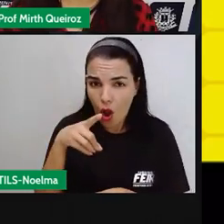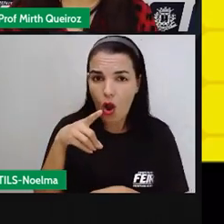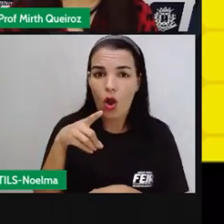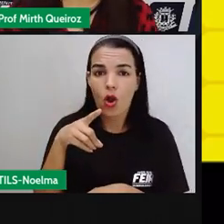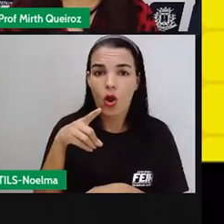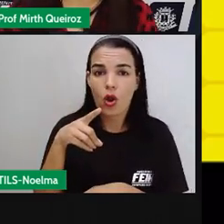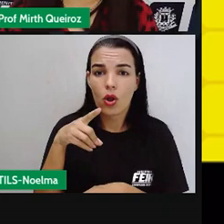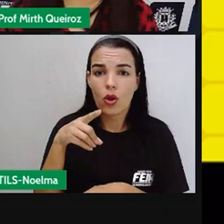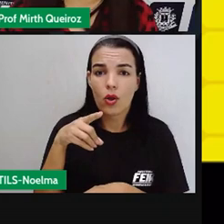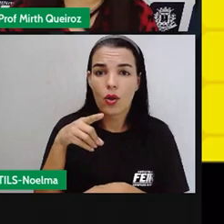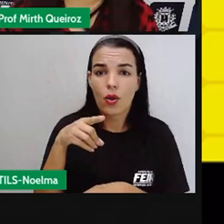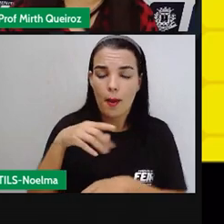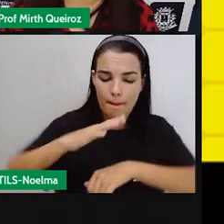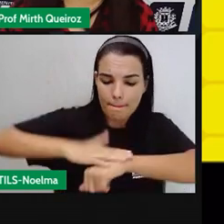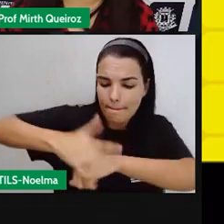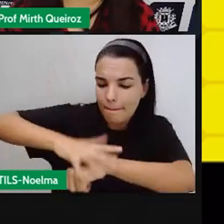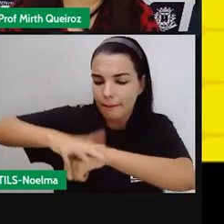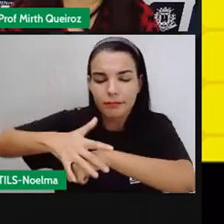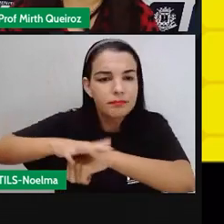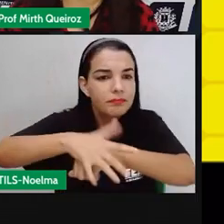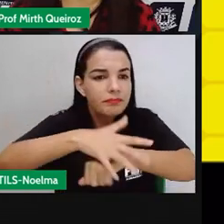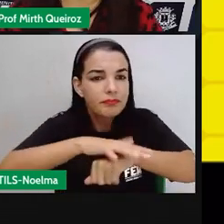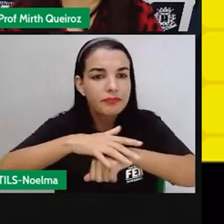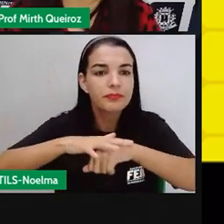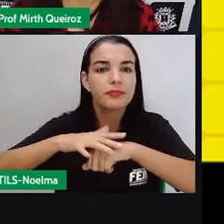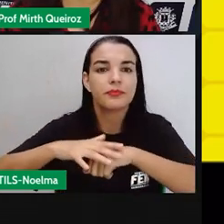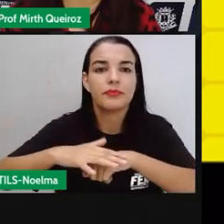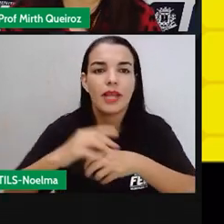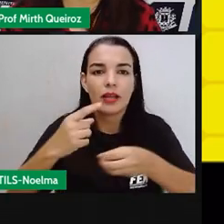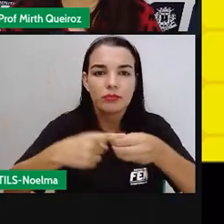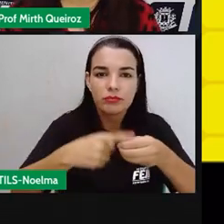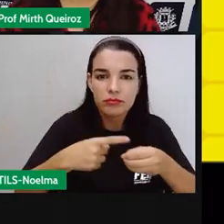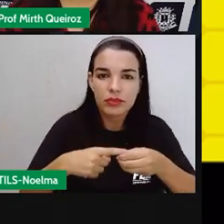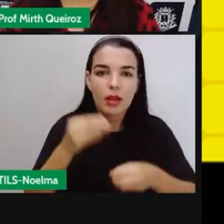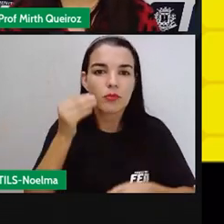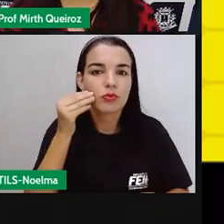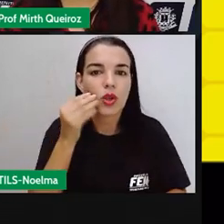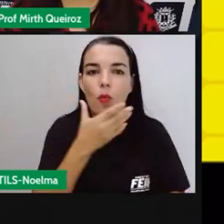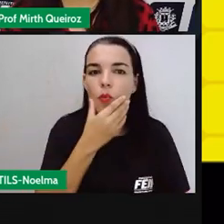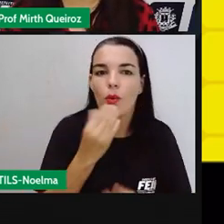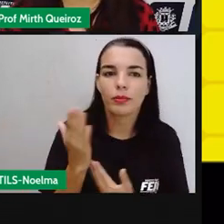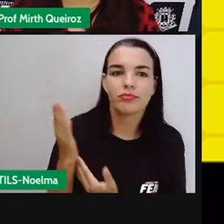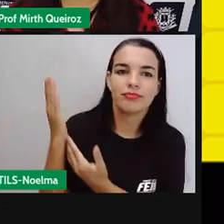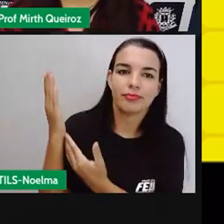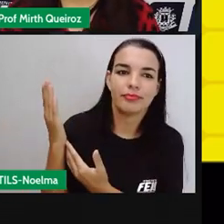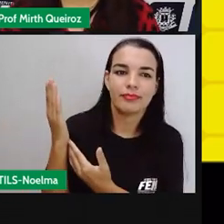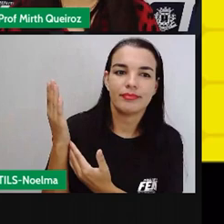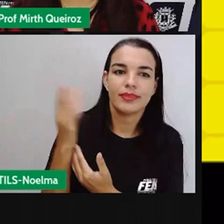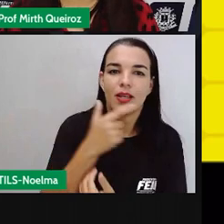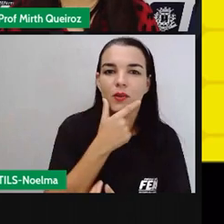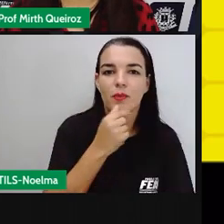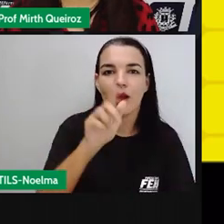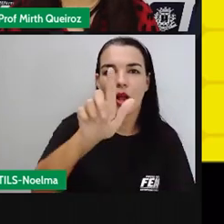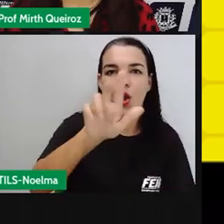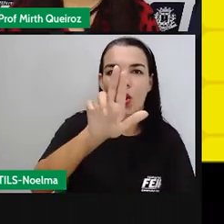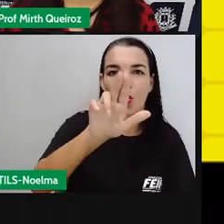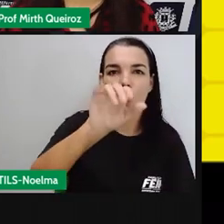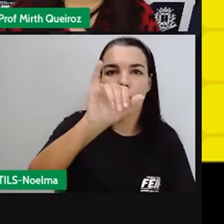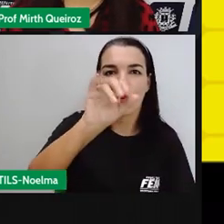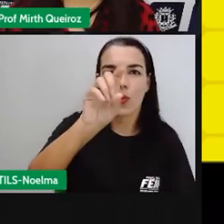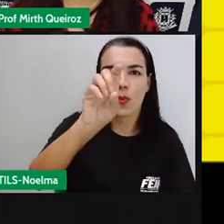seus maiores representantes aí nesse ritmo, nesse estilo musical, são Luiz Gonzaga, Jackson do